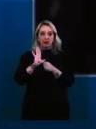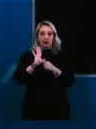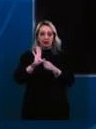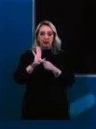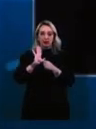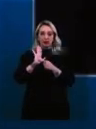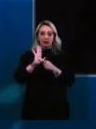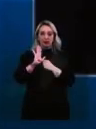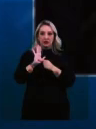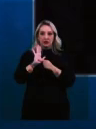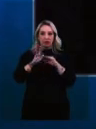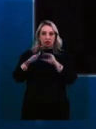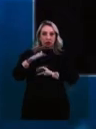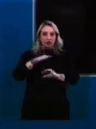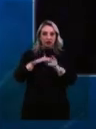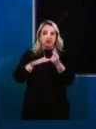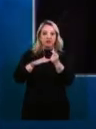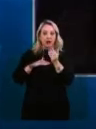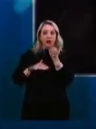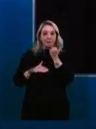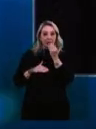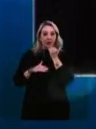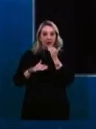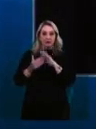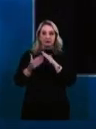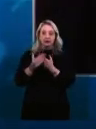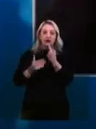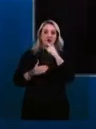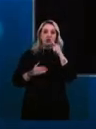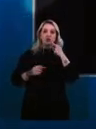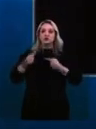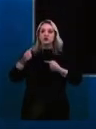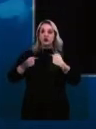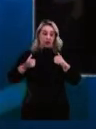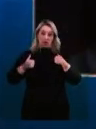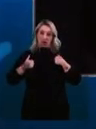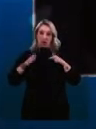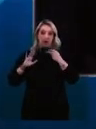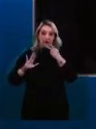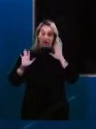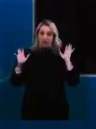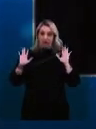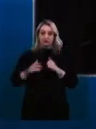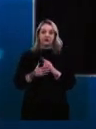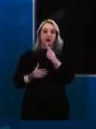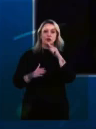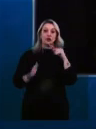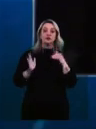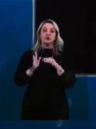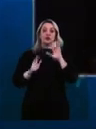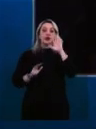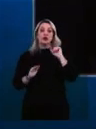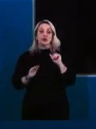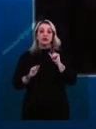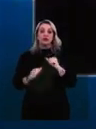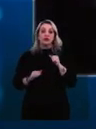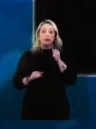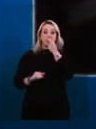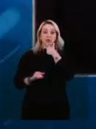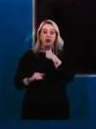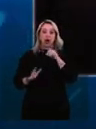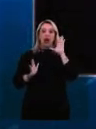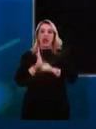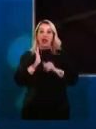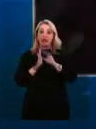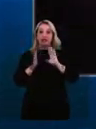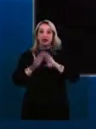de desvio de dinheiro de merenda. No último debate, não sou eu que estou chamando, no último debate, o Boulos chamou ele de ladrão de